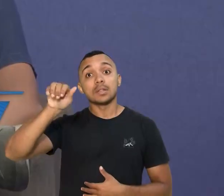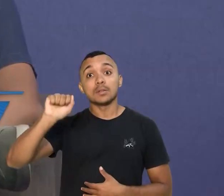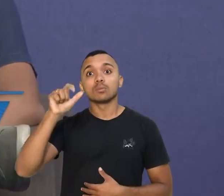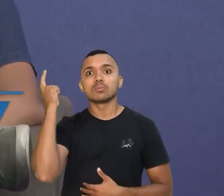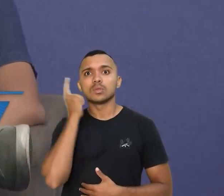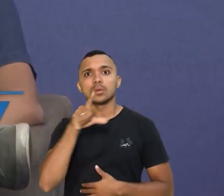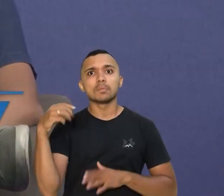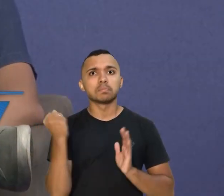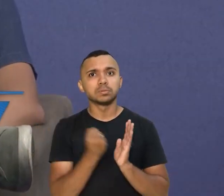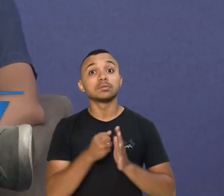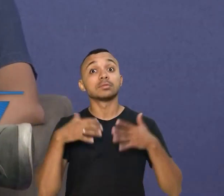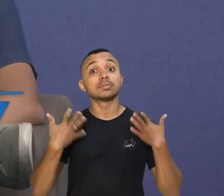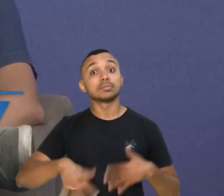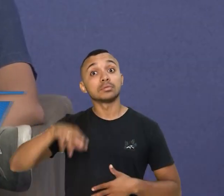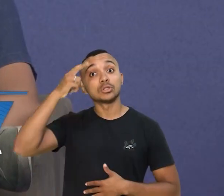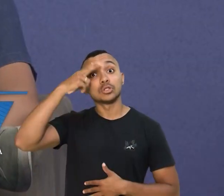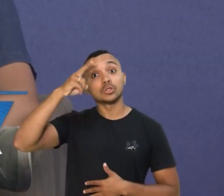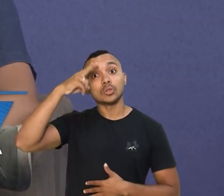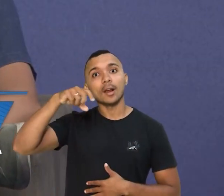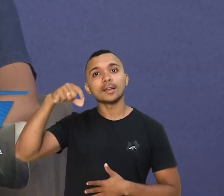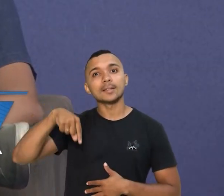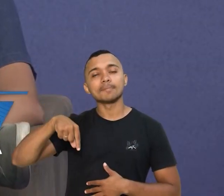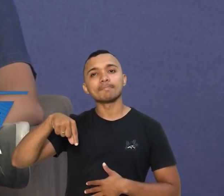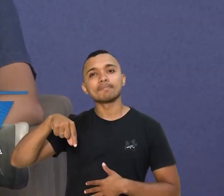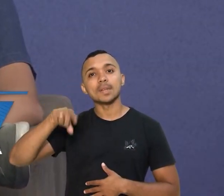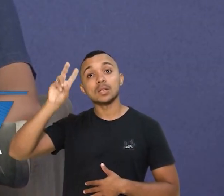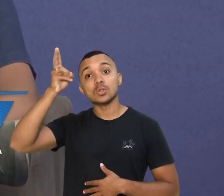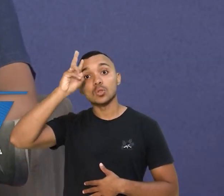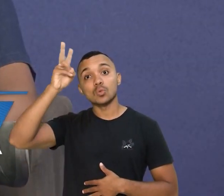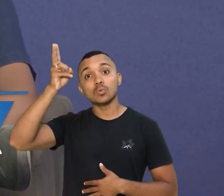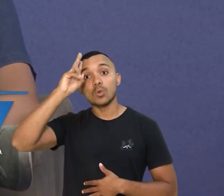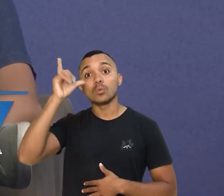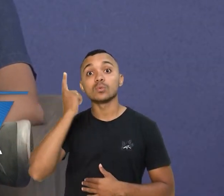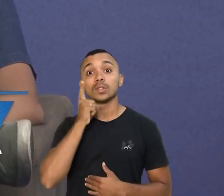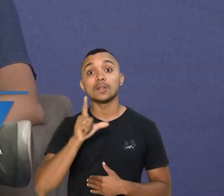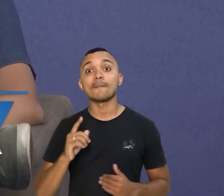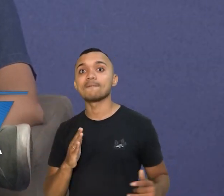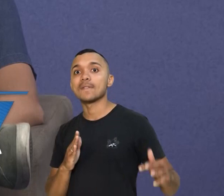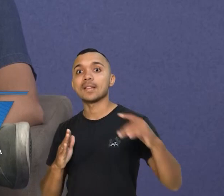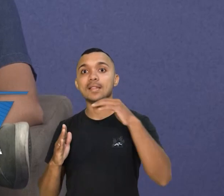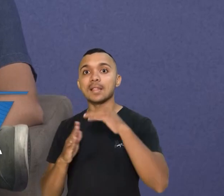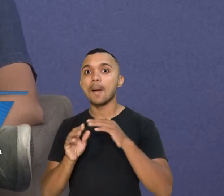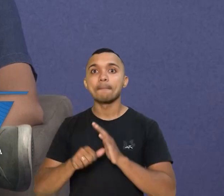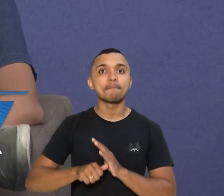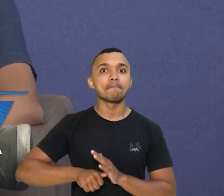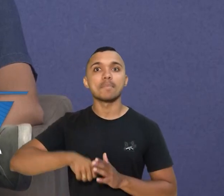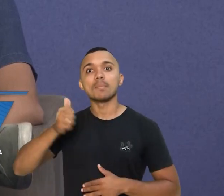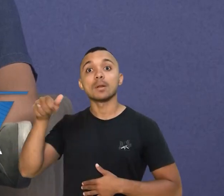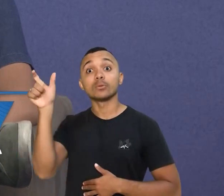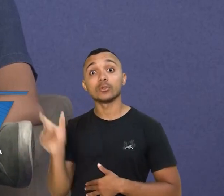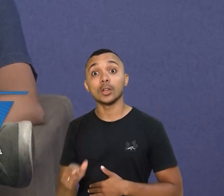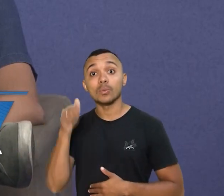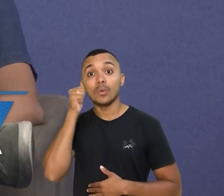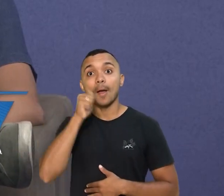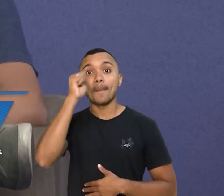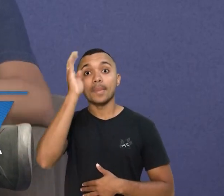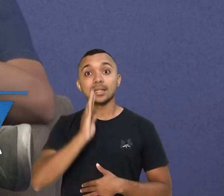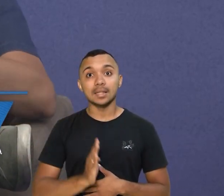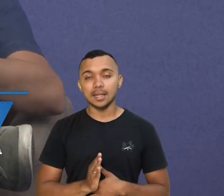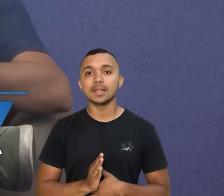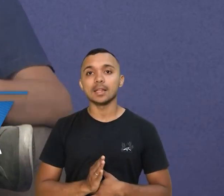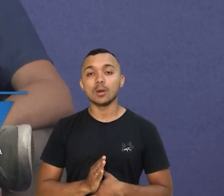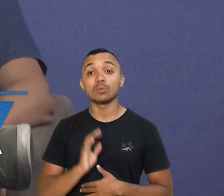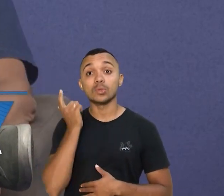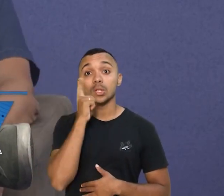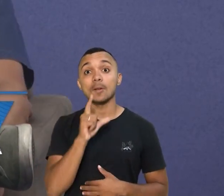história, né, nesta segunda-feira, está nas quartas de final de Roland Garros, primeira vez que uma tenista brasileira, depois da Maria Esther Bueno, consegue num